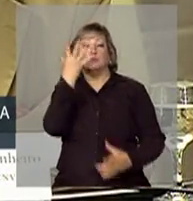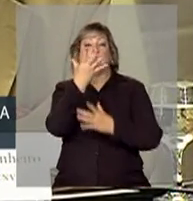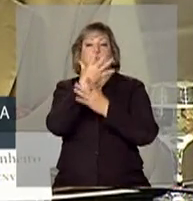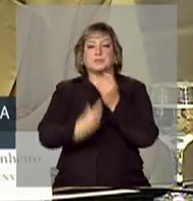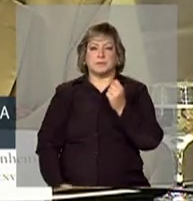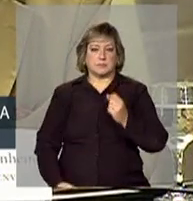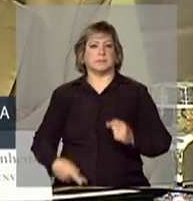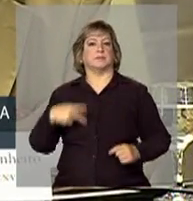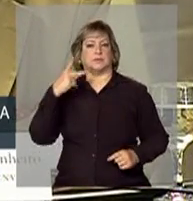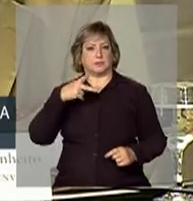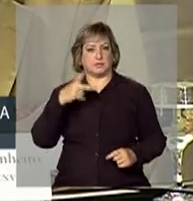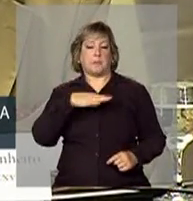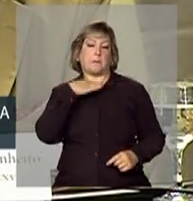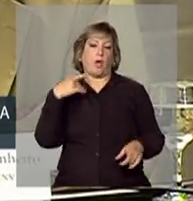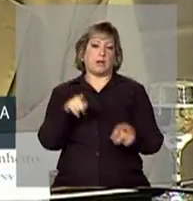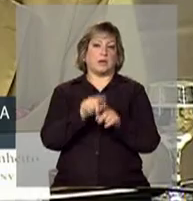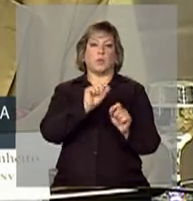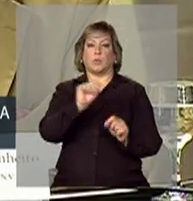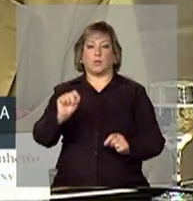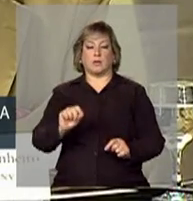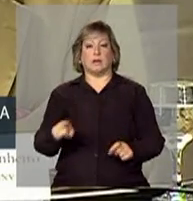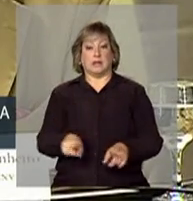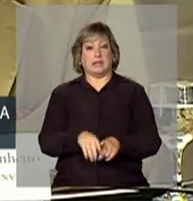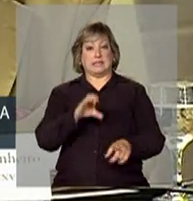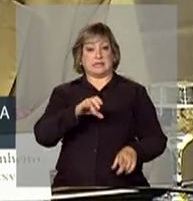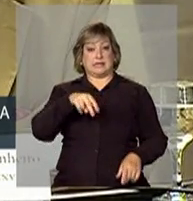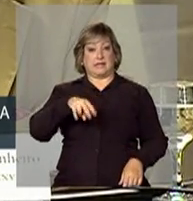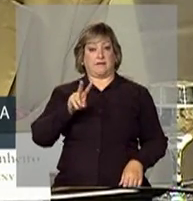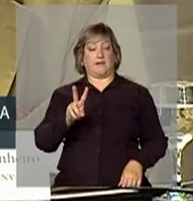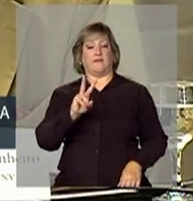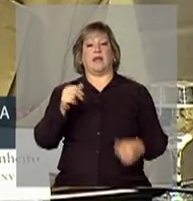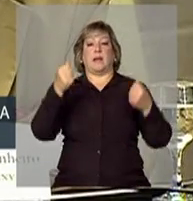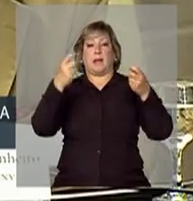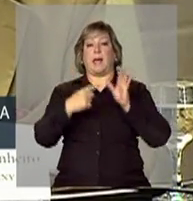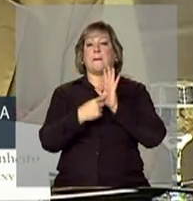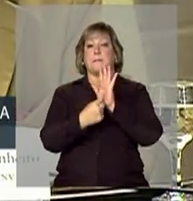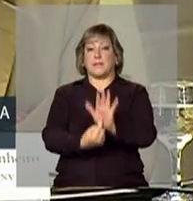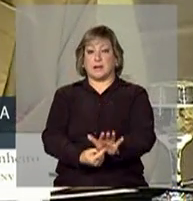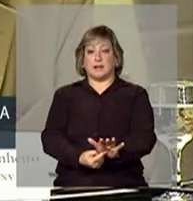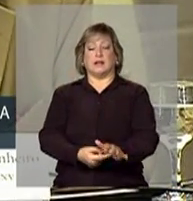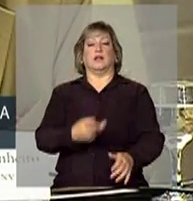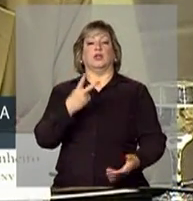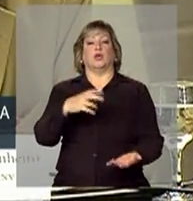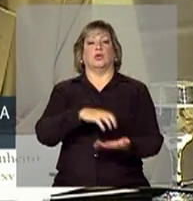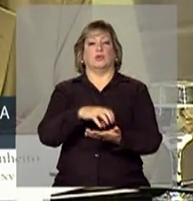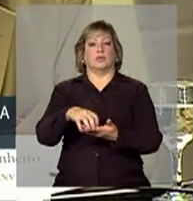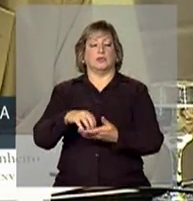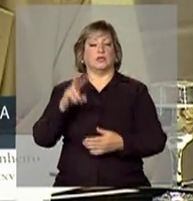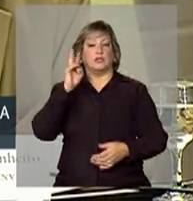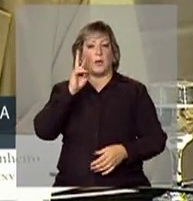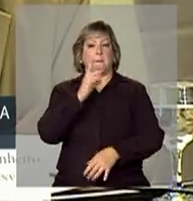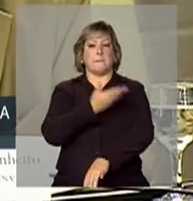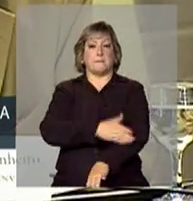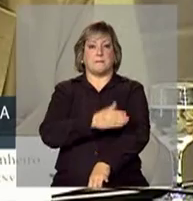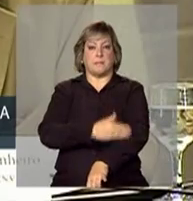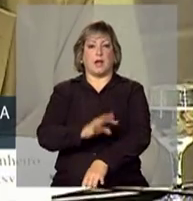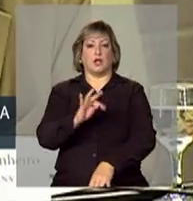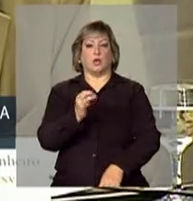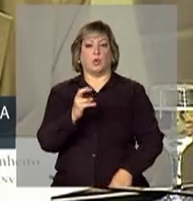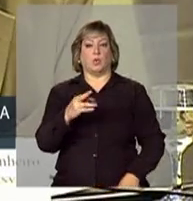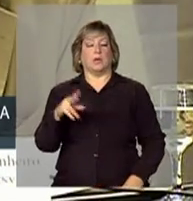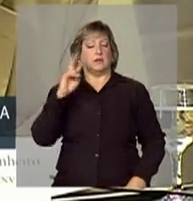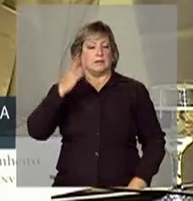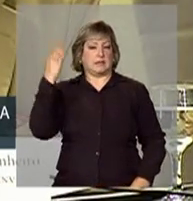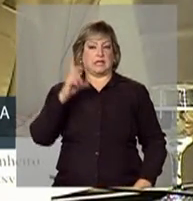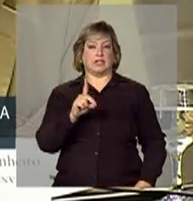Em seguida, a CNV apresenta dois conjuntos de resultados referentes à adoção da prática de tortura pelo Estado brasileiro, na